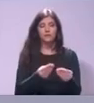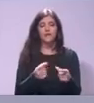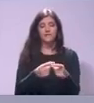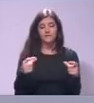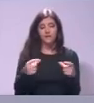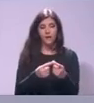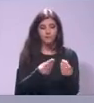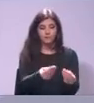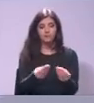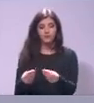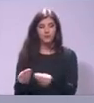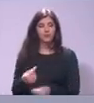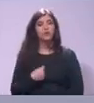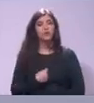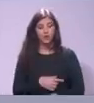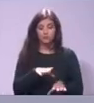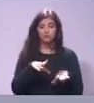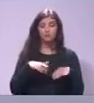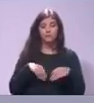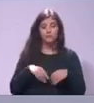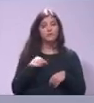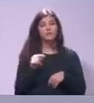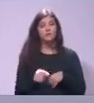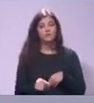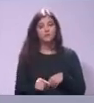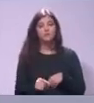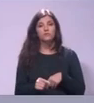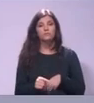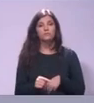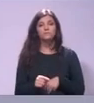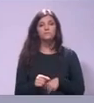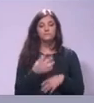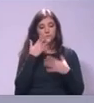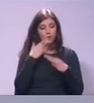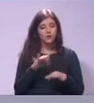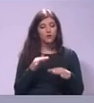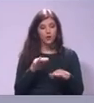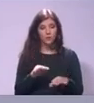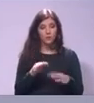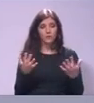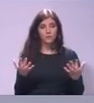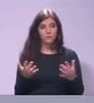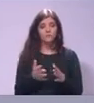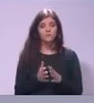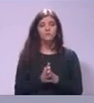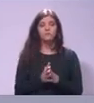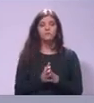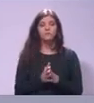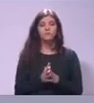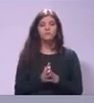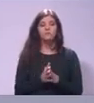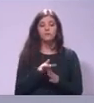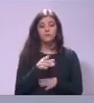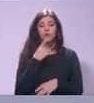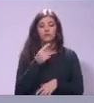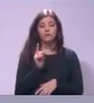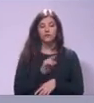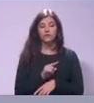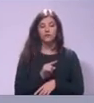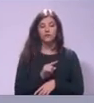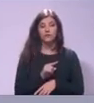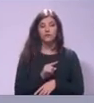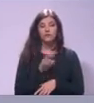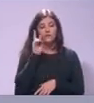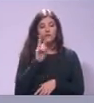oscars eu admito que isto é normal tem o preço subir muito mais uma vez com os verificados